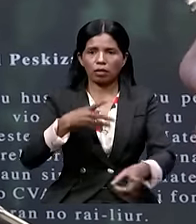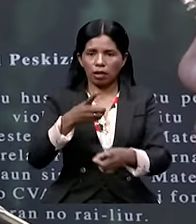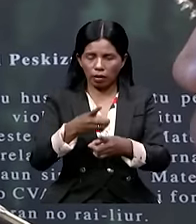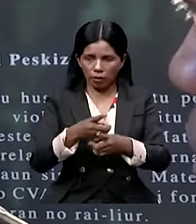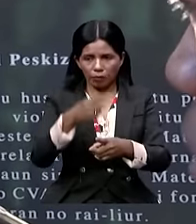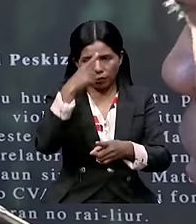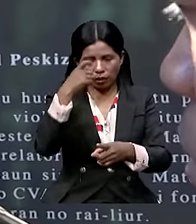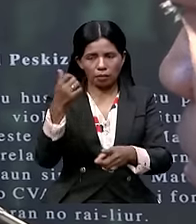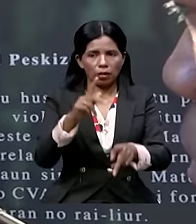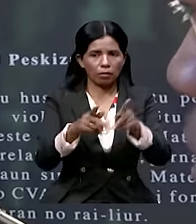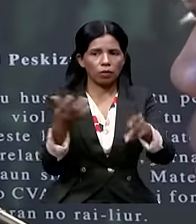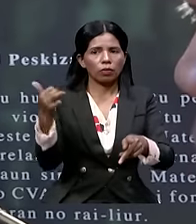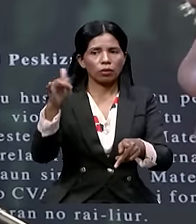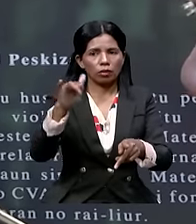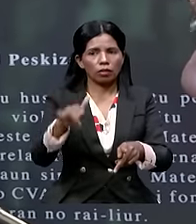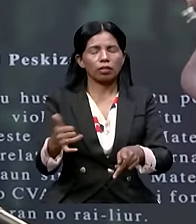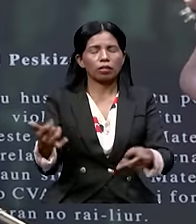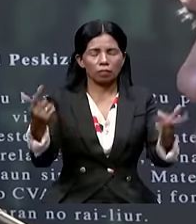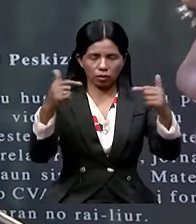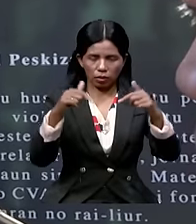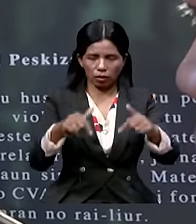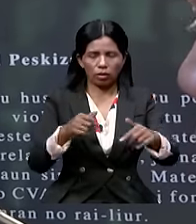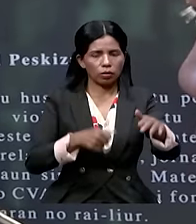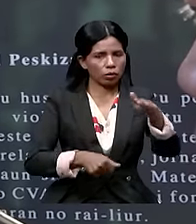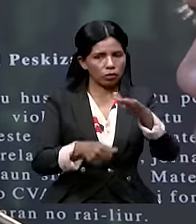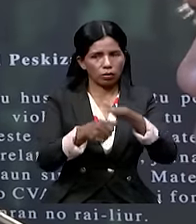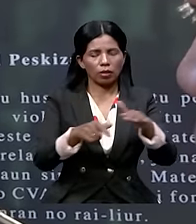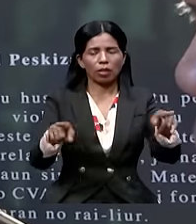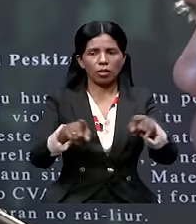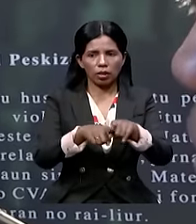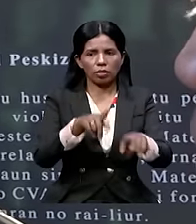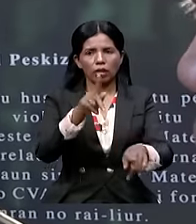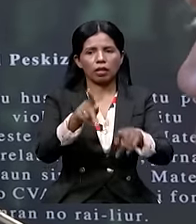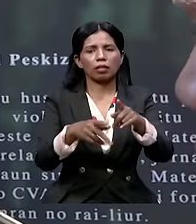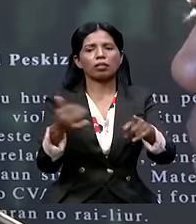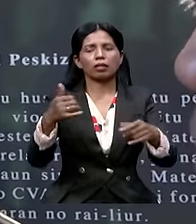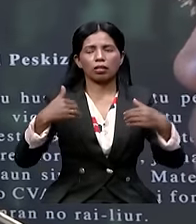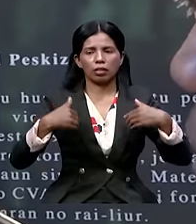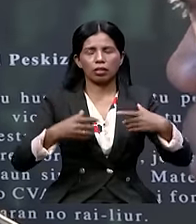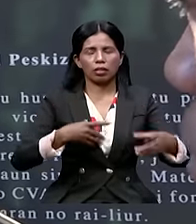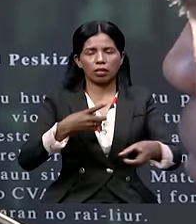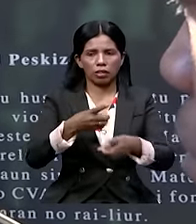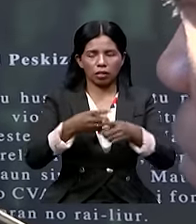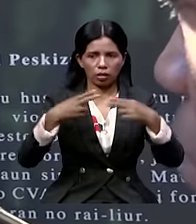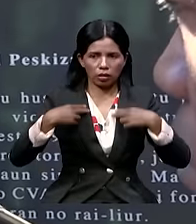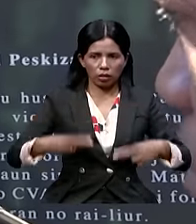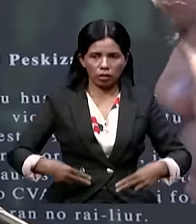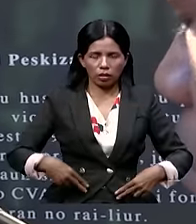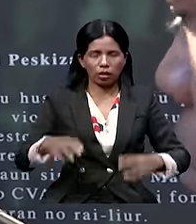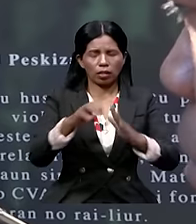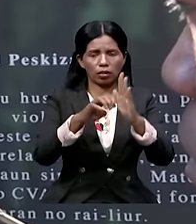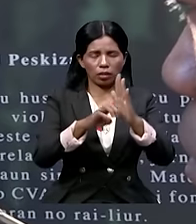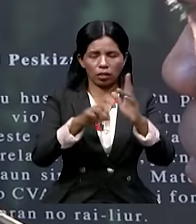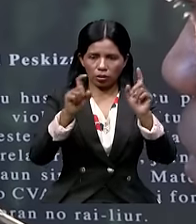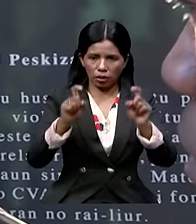Então, cidadão Ucira, a tu cira, a tu mais rela, é ilegal, a nessa ema, cira e direitos humanos, né, que Estado tem que proteger.